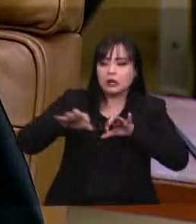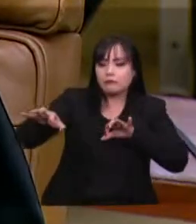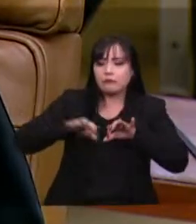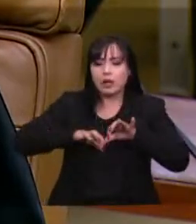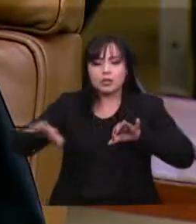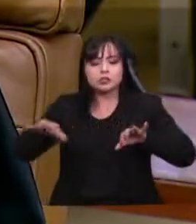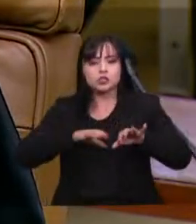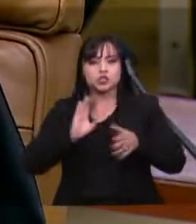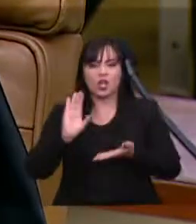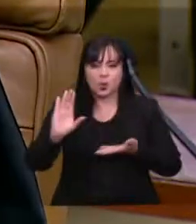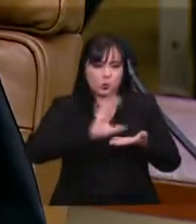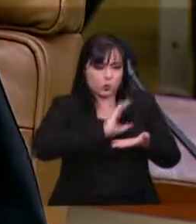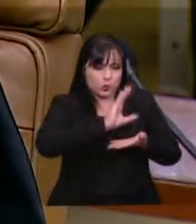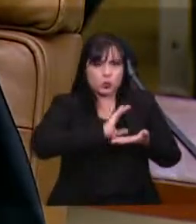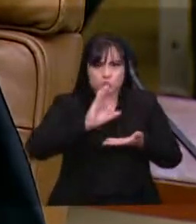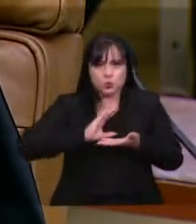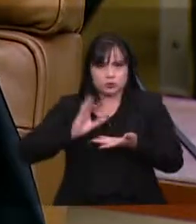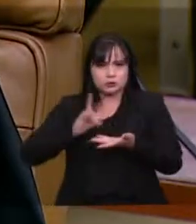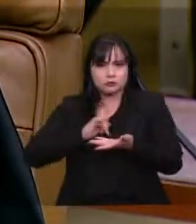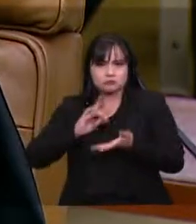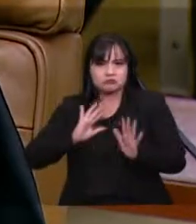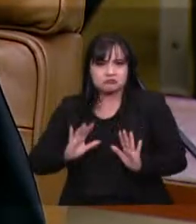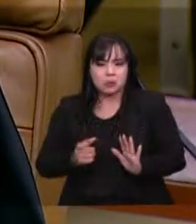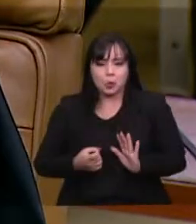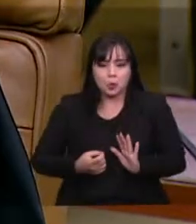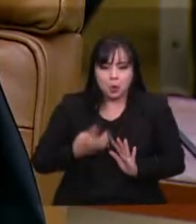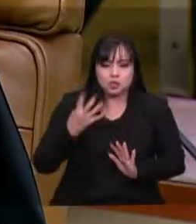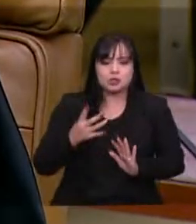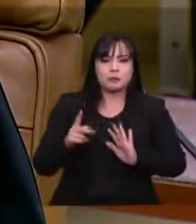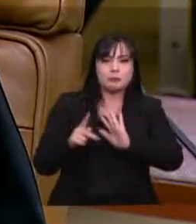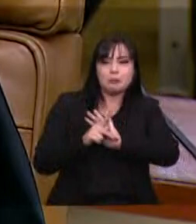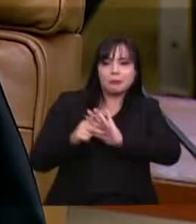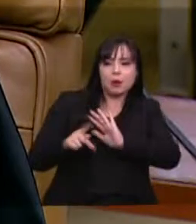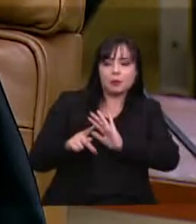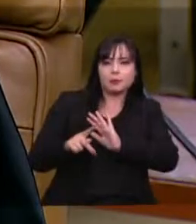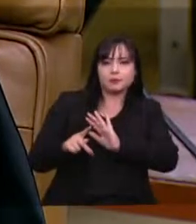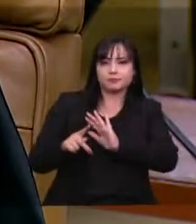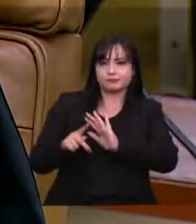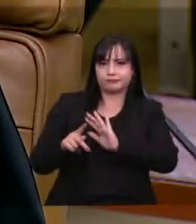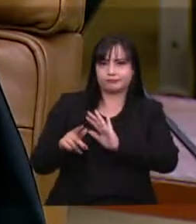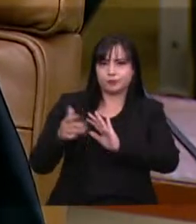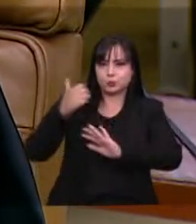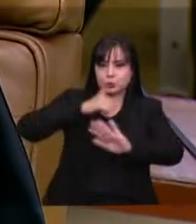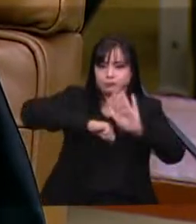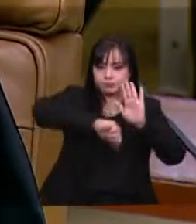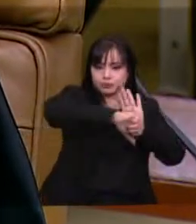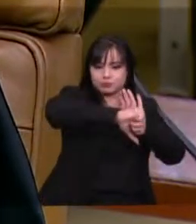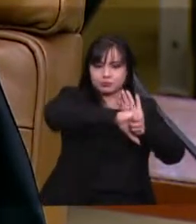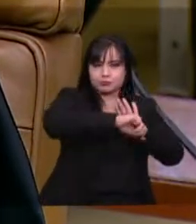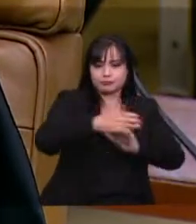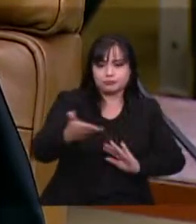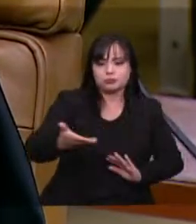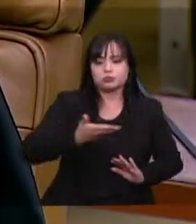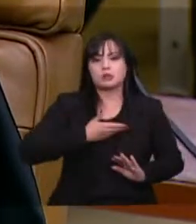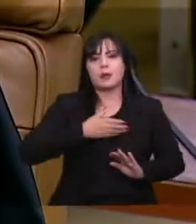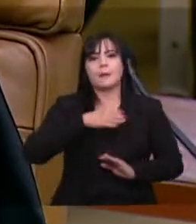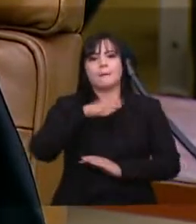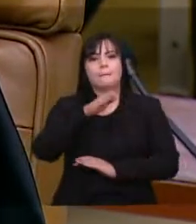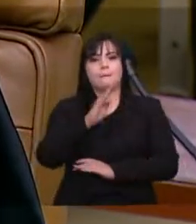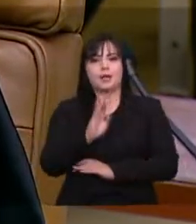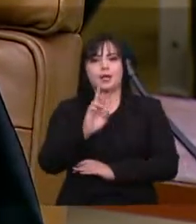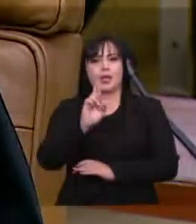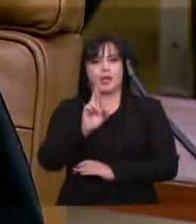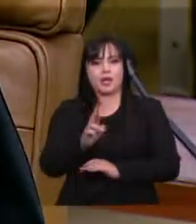transferências de recursos tenham englobado quantias originárias das vantagens indevidas ao feridas na